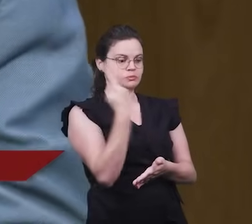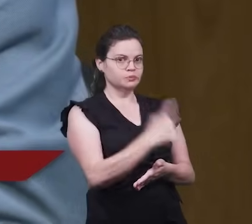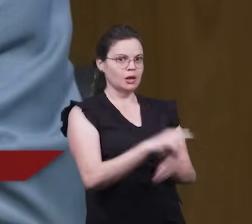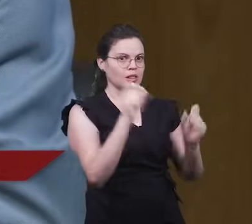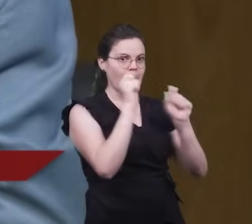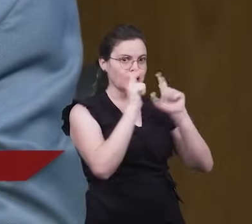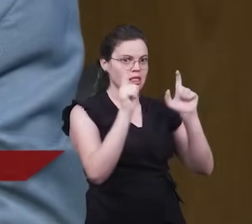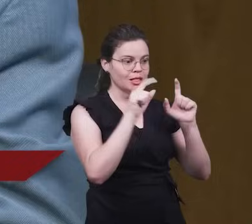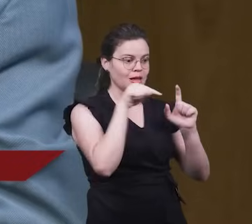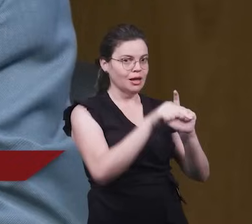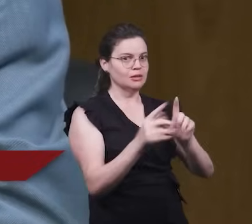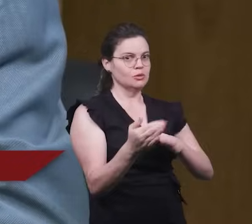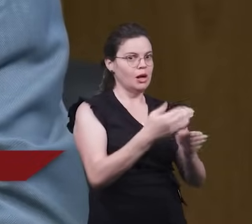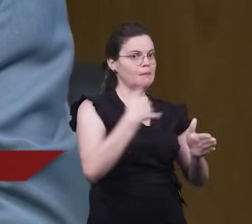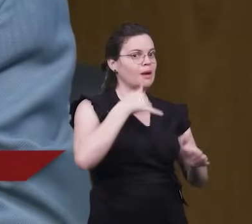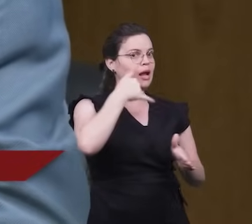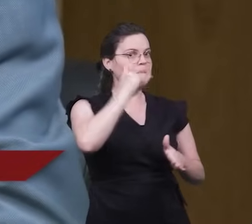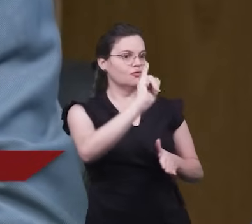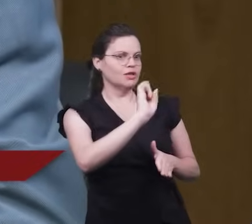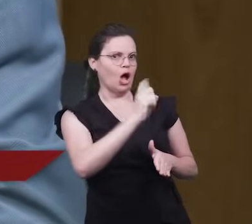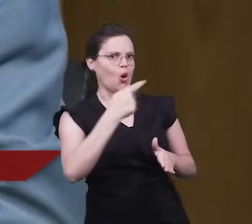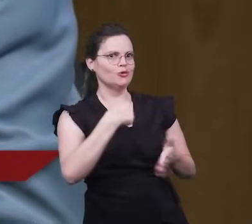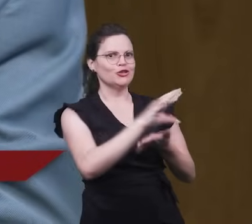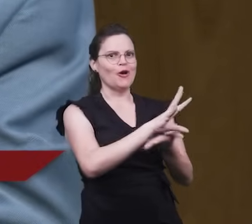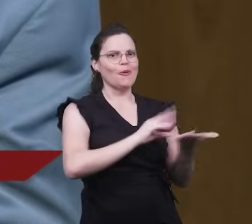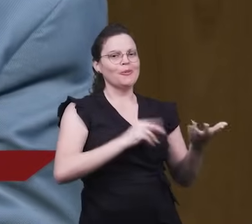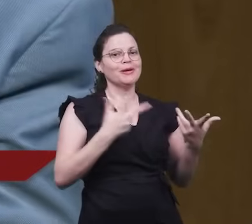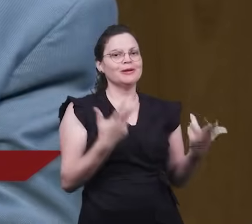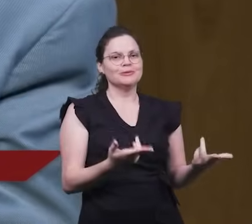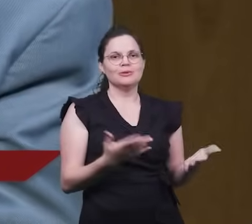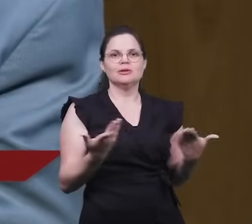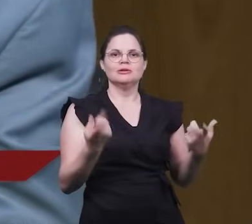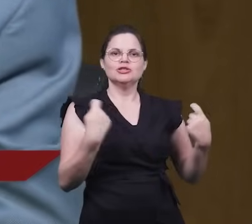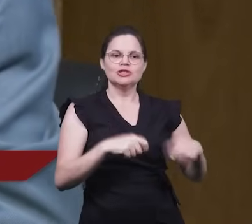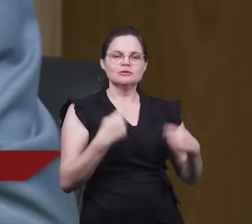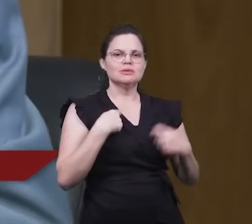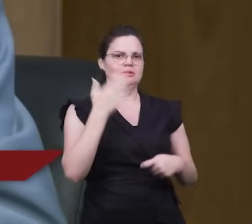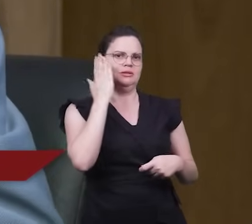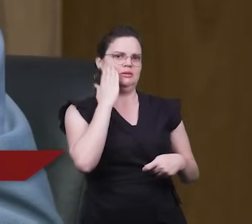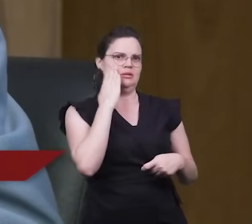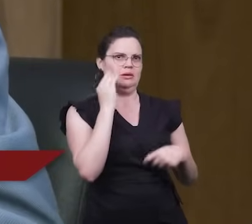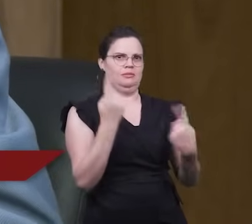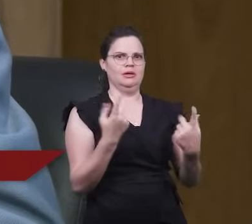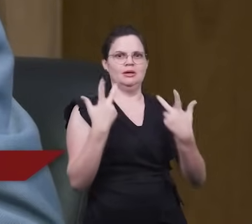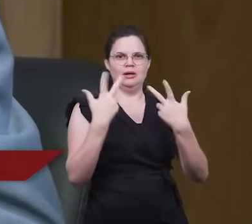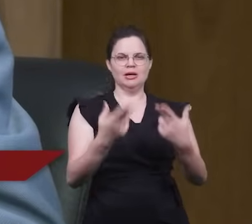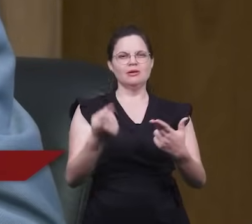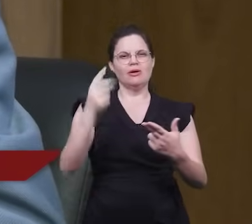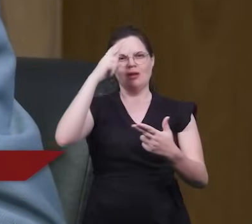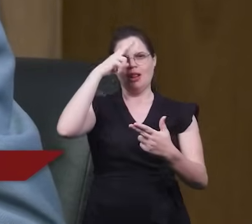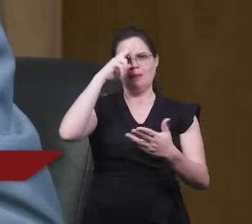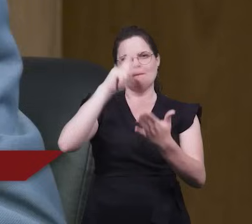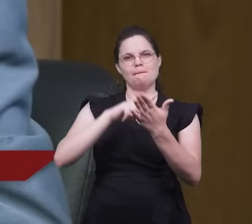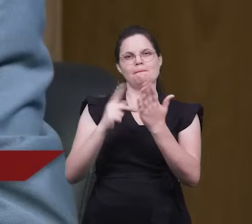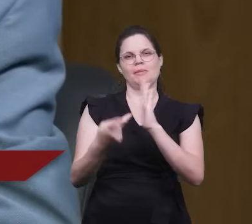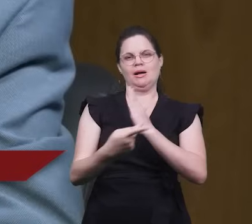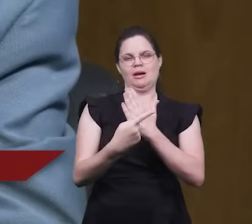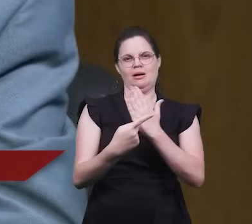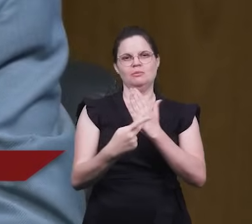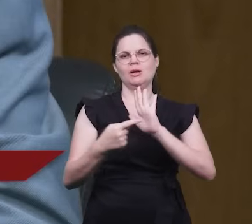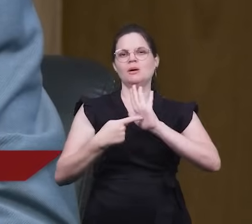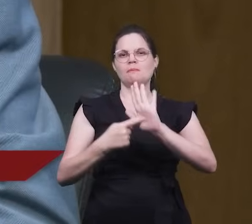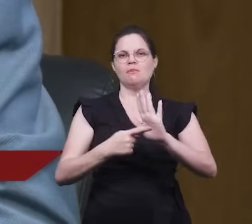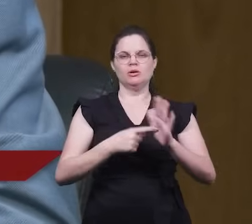igreja criou, e os desvios foram sempre quando vemos aqui as parábolas, quando